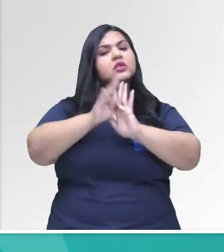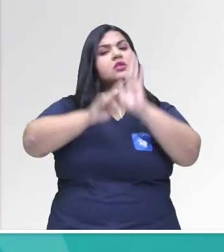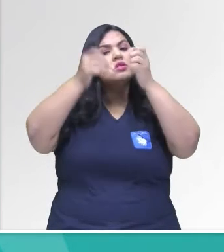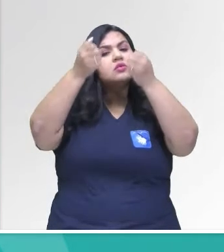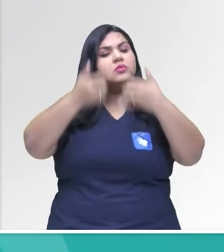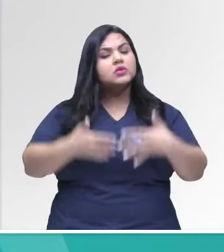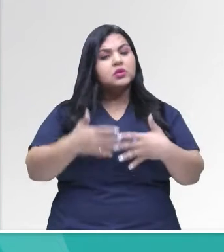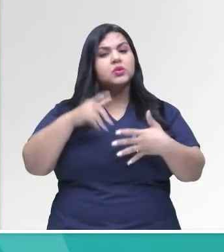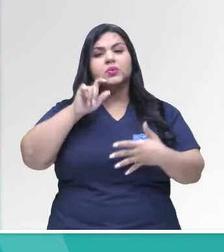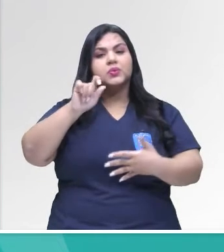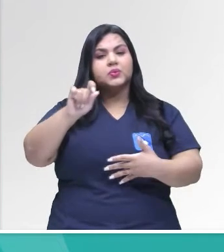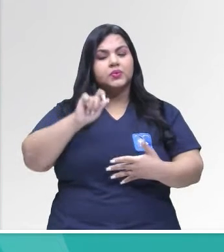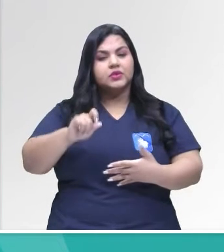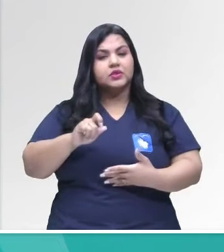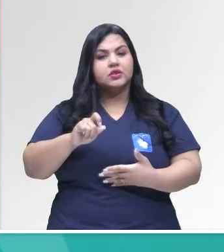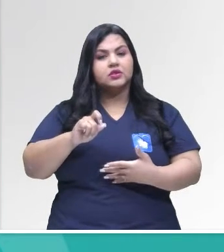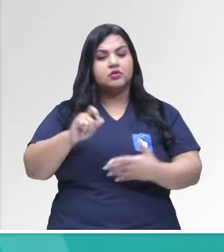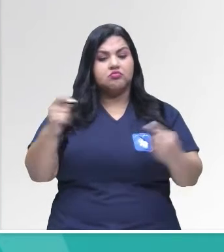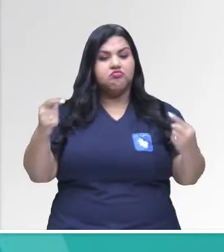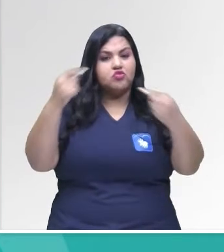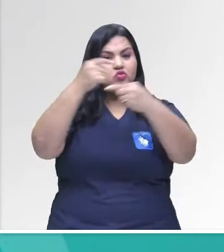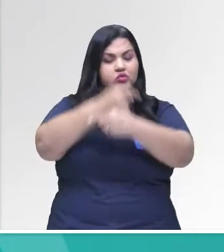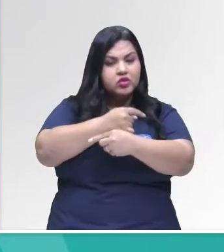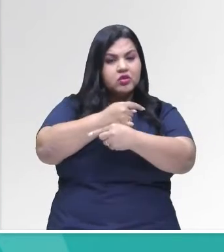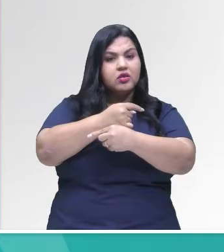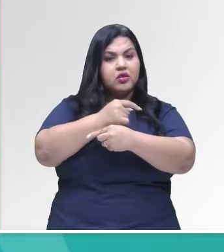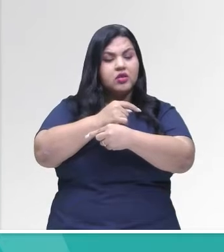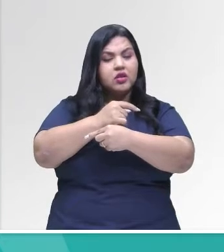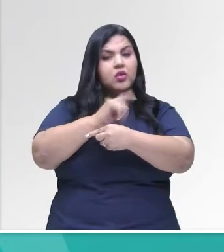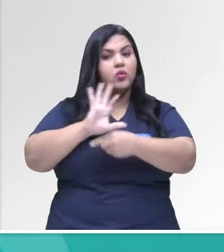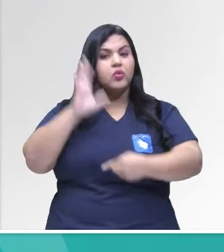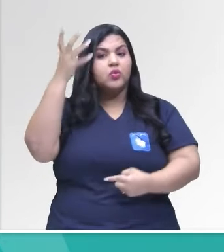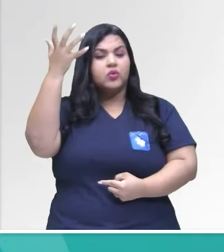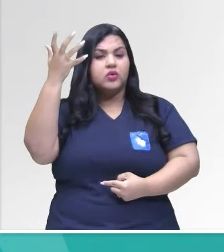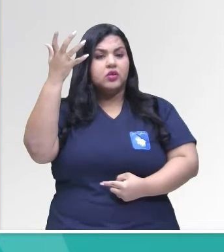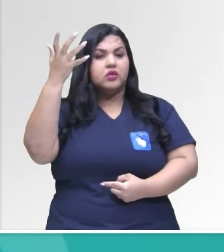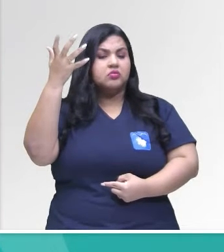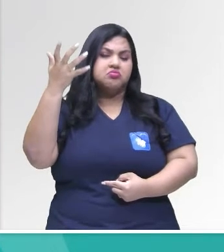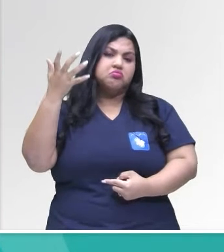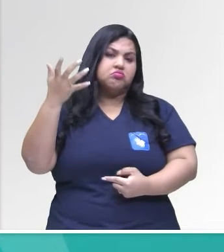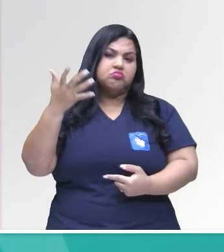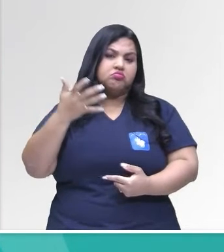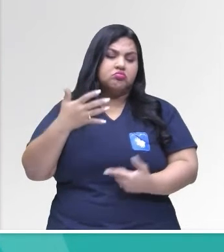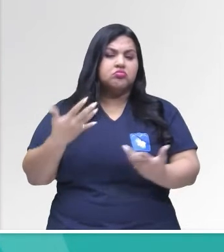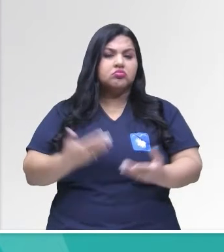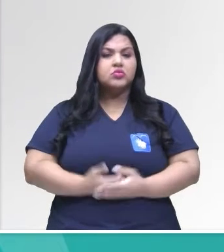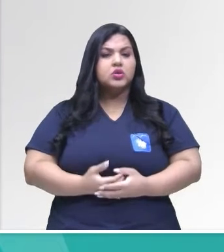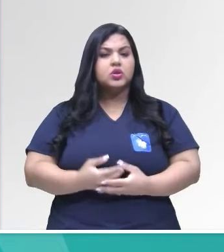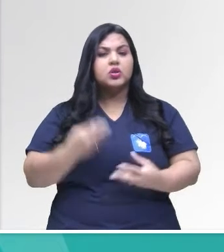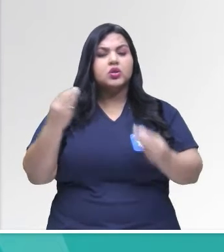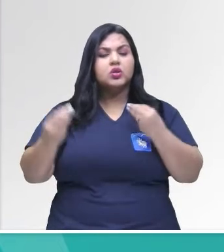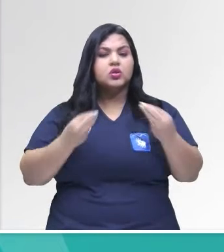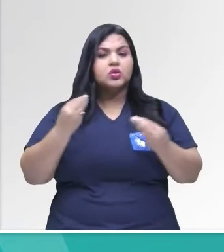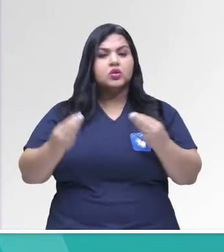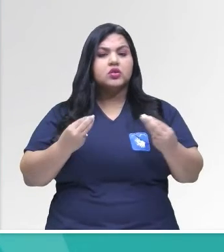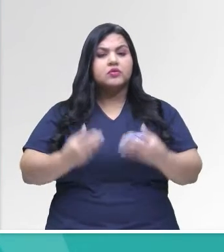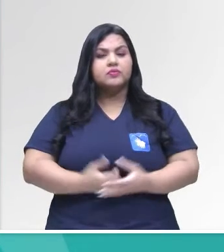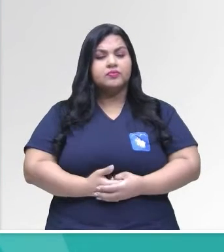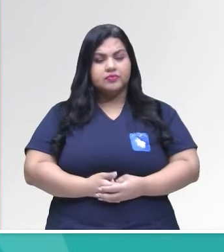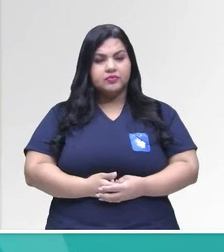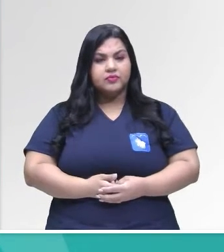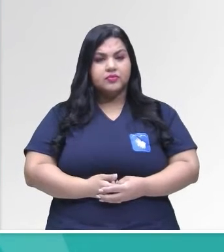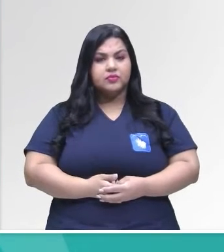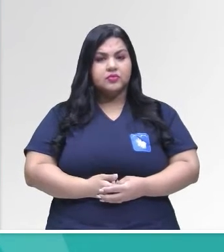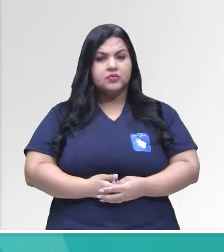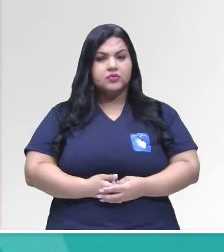isso mesmo, de invenções que aconteceram por acaso, como a mola maluca,